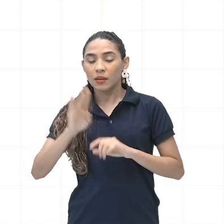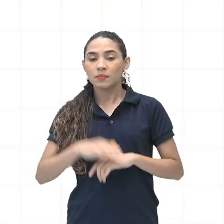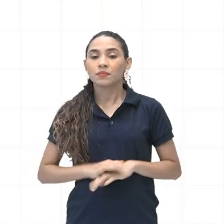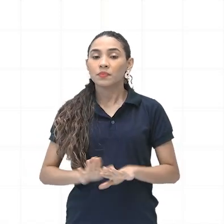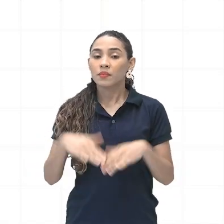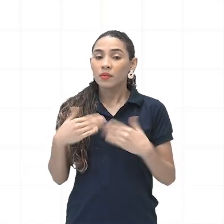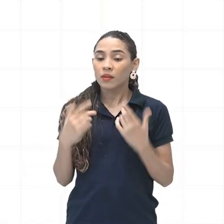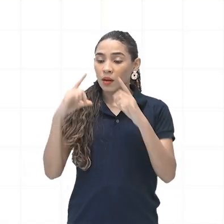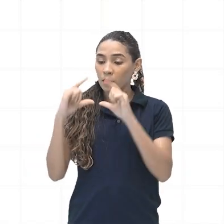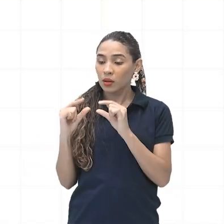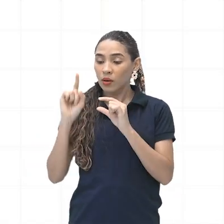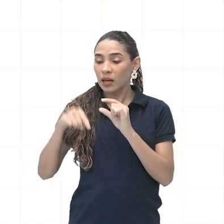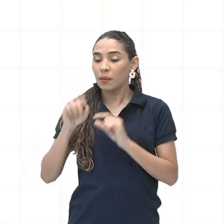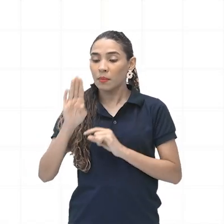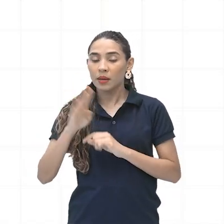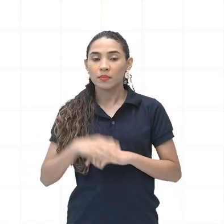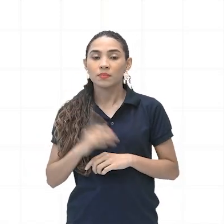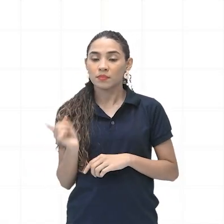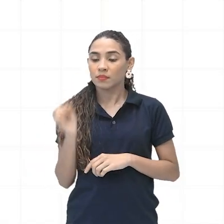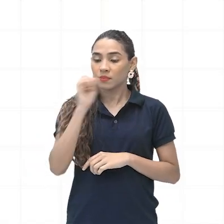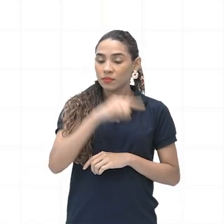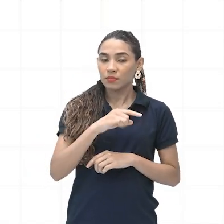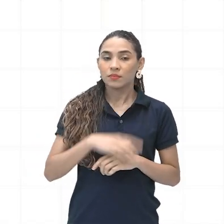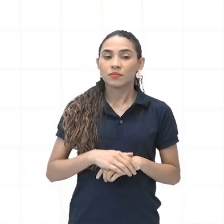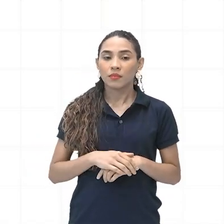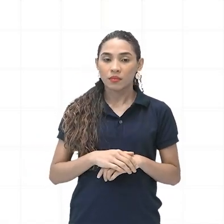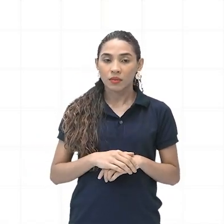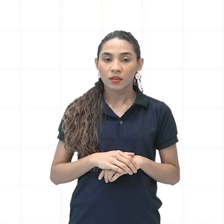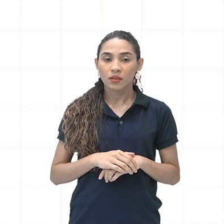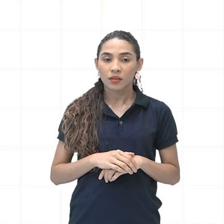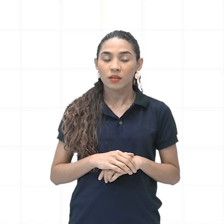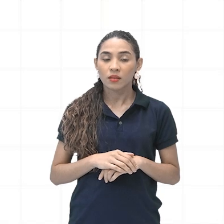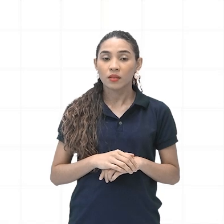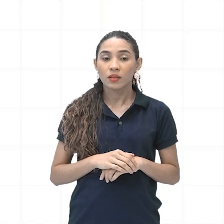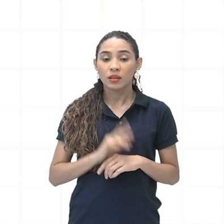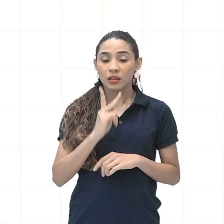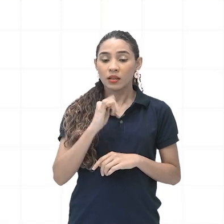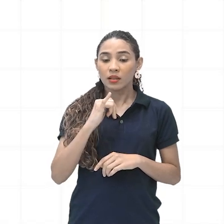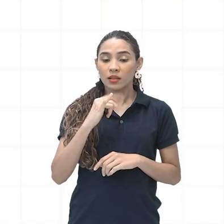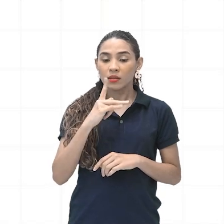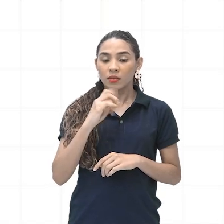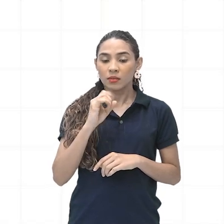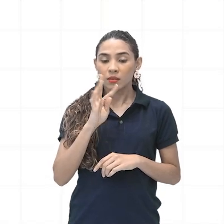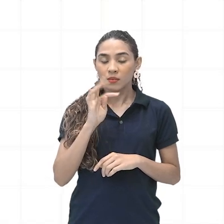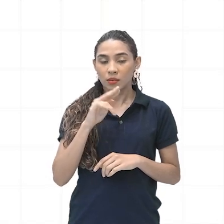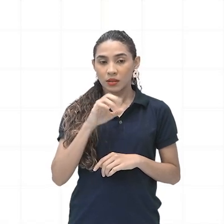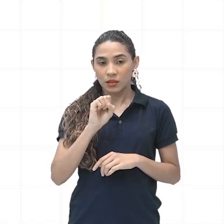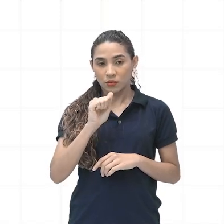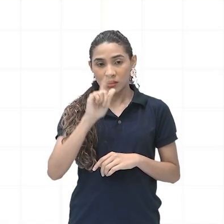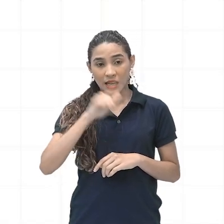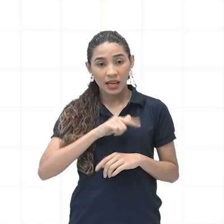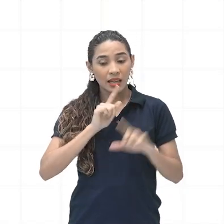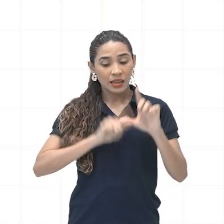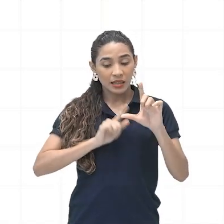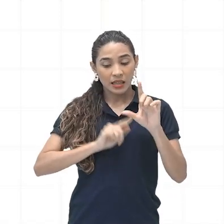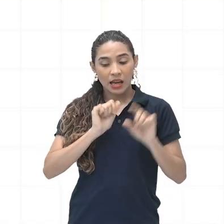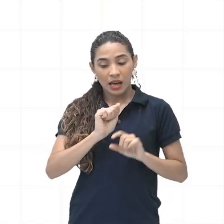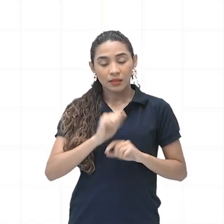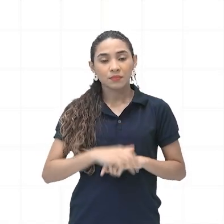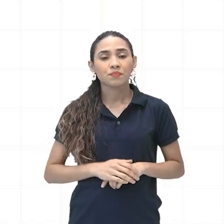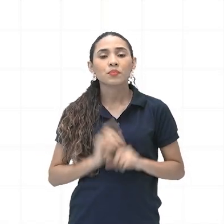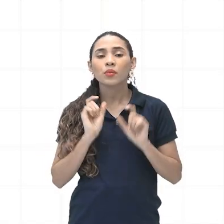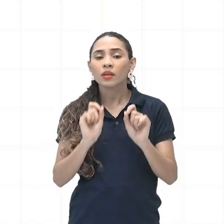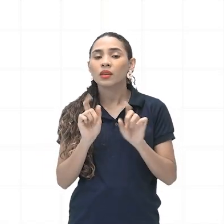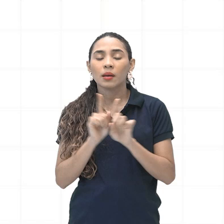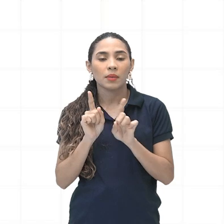triângulo menor é B e no triângulo maior a hipotenusa é A. Tudo bem? E o que nós